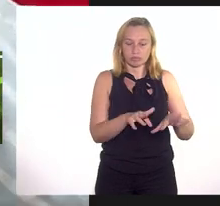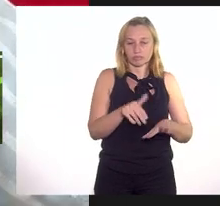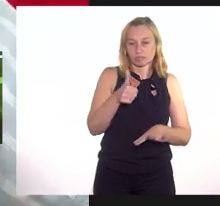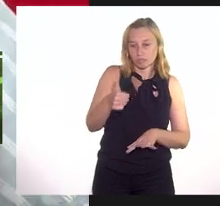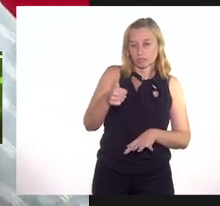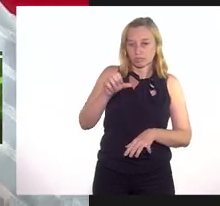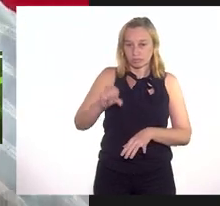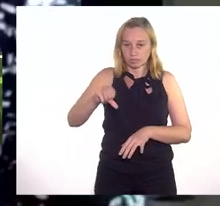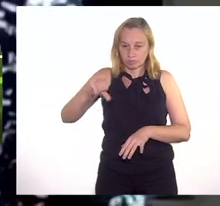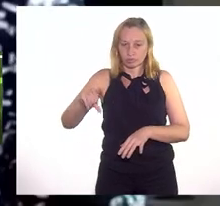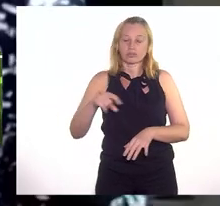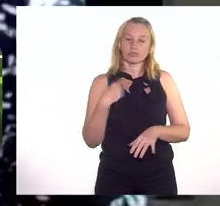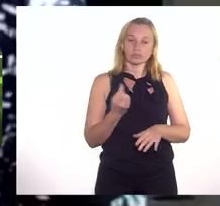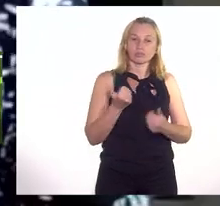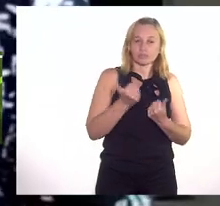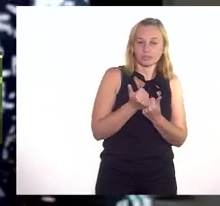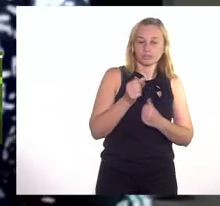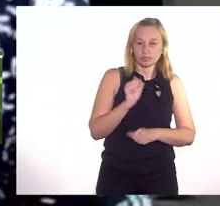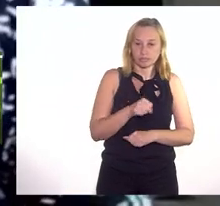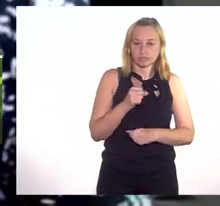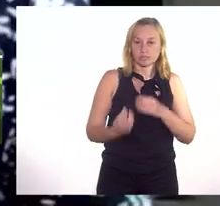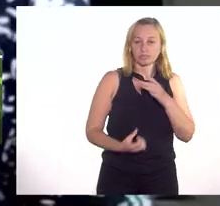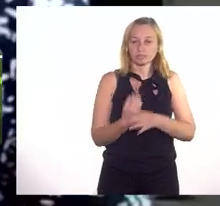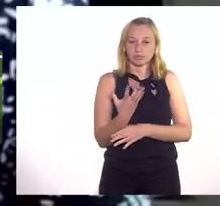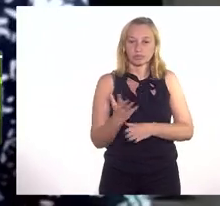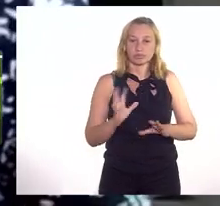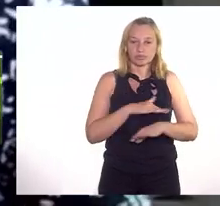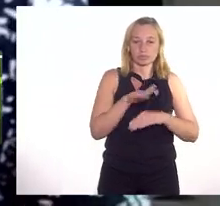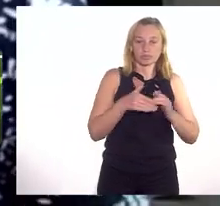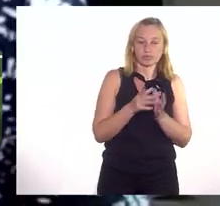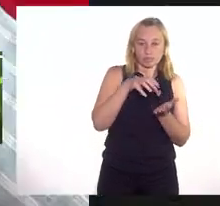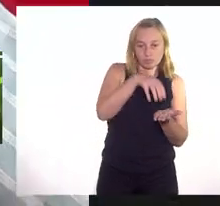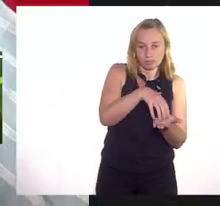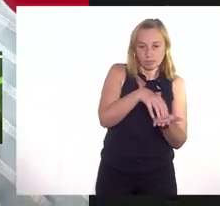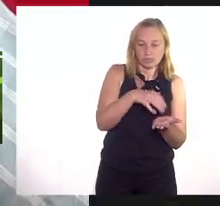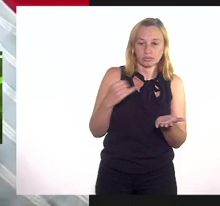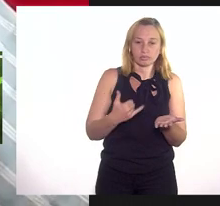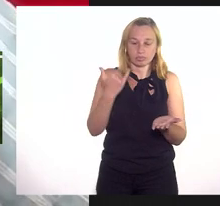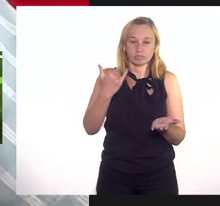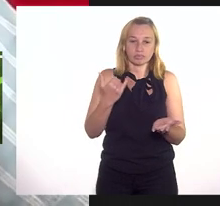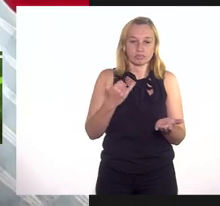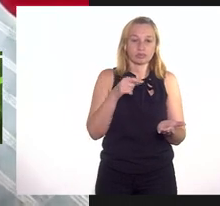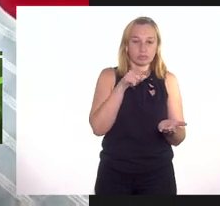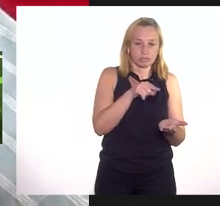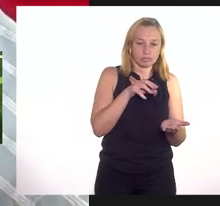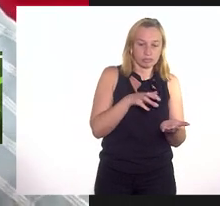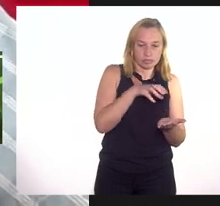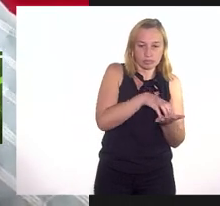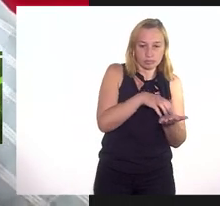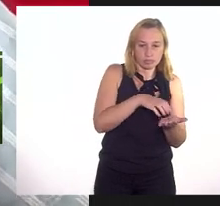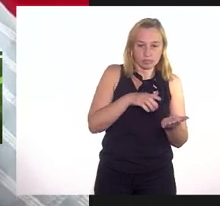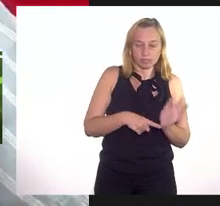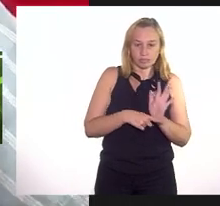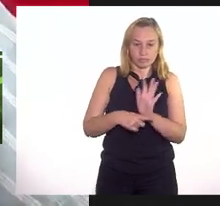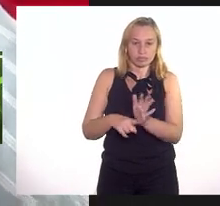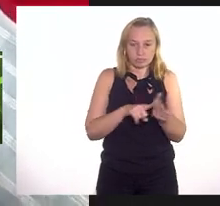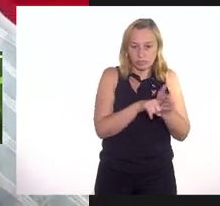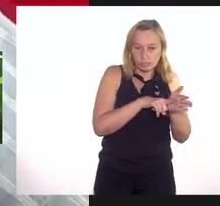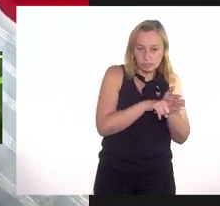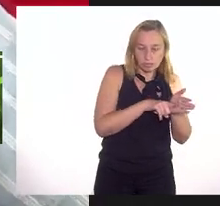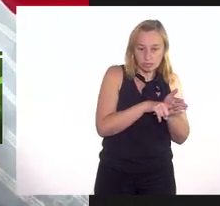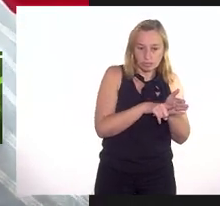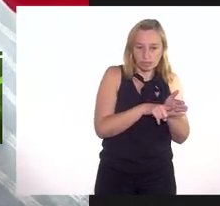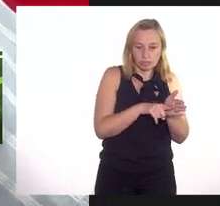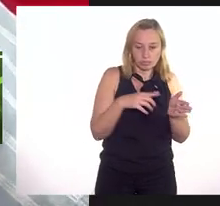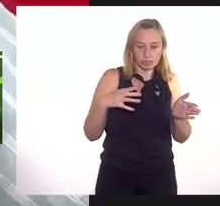gente apoia, sim, a criação de todos os centros que forem necessários, porque são esses centros que vão acabar fazendo diagnósticos tardios, vão